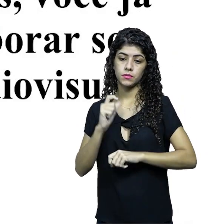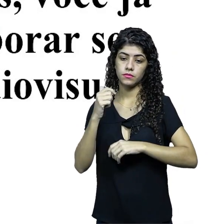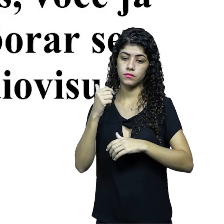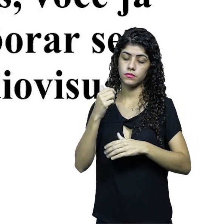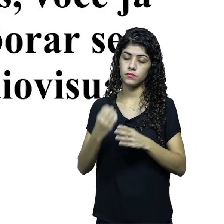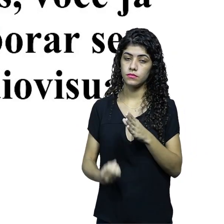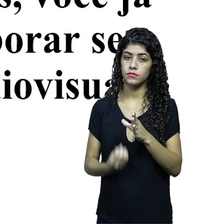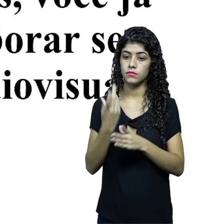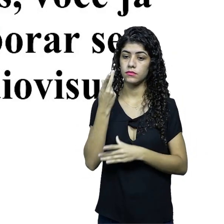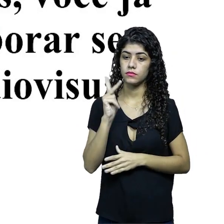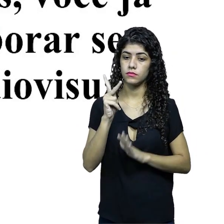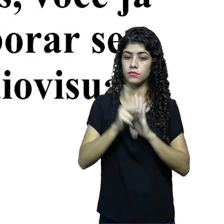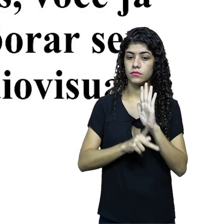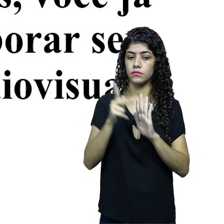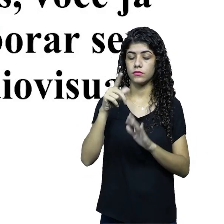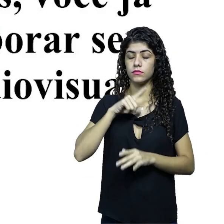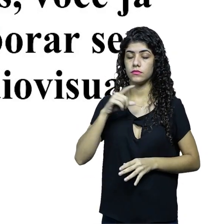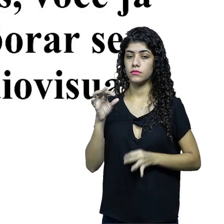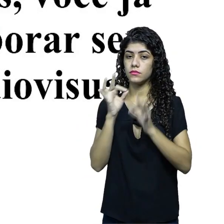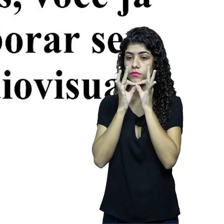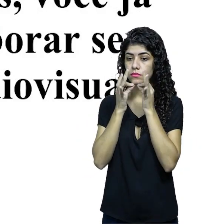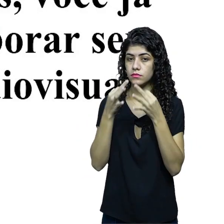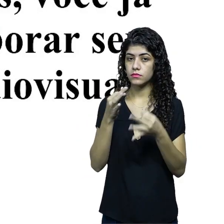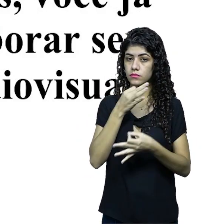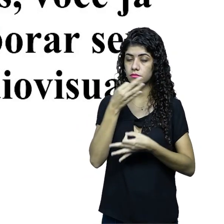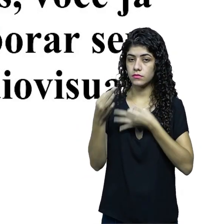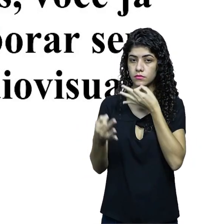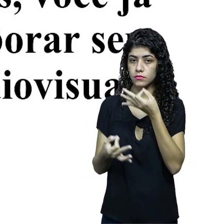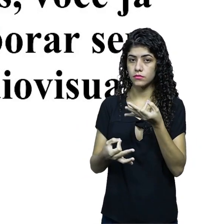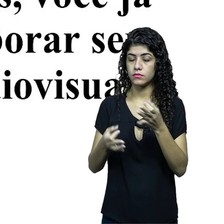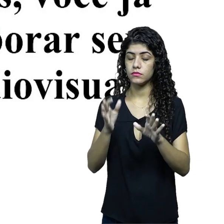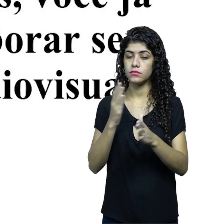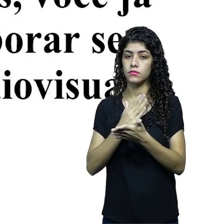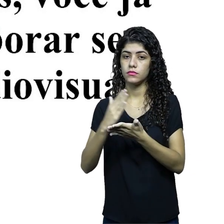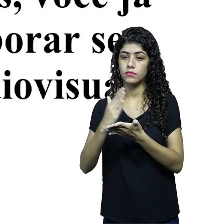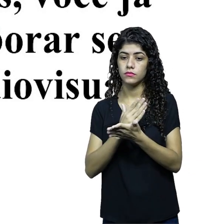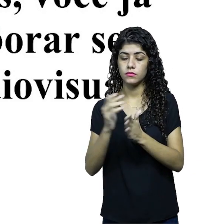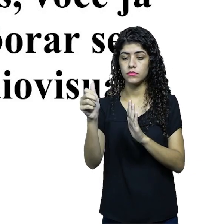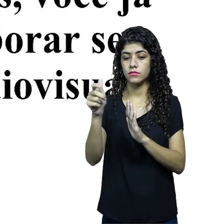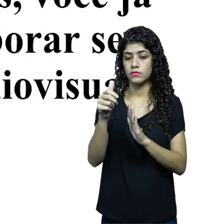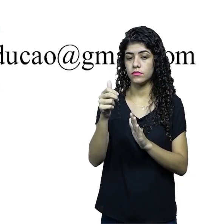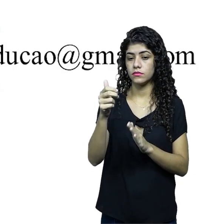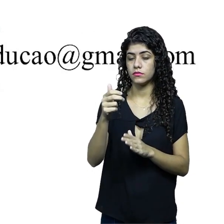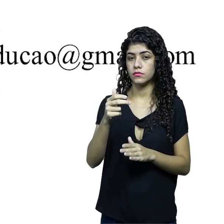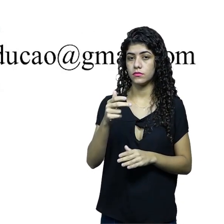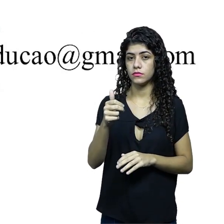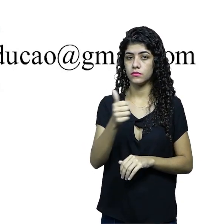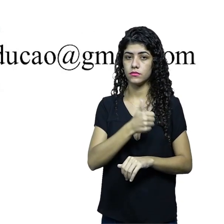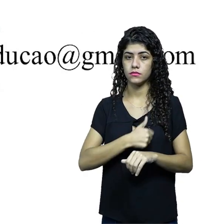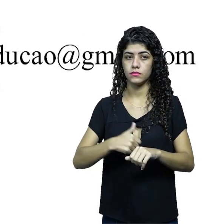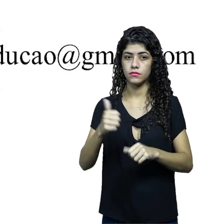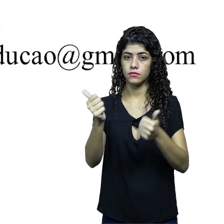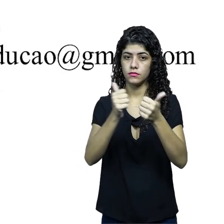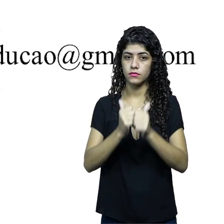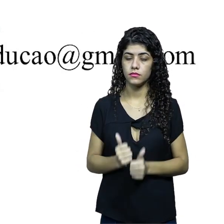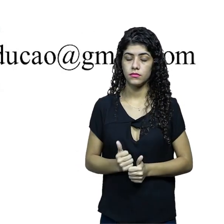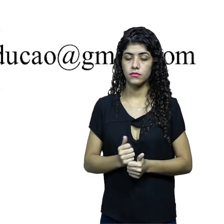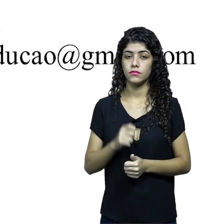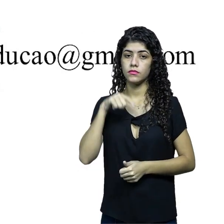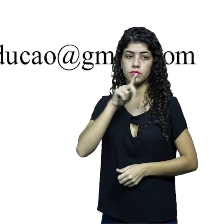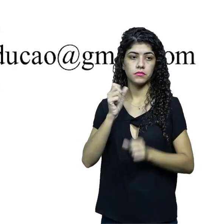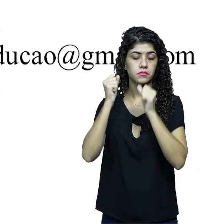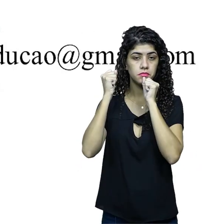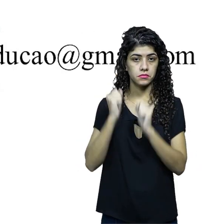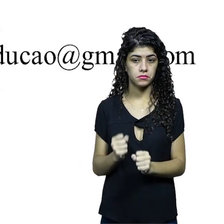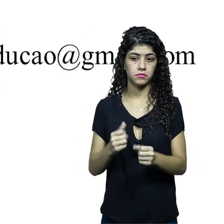pode elaborar o seu projeto. E aqui a gente tem uma sugestão. Alguns projetos a gente vai analisar e vai dar um retorno. Então,